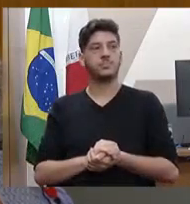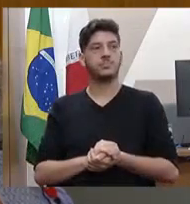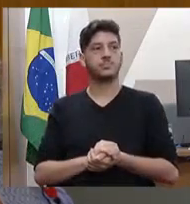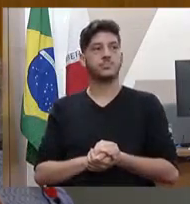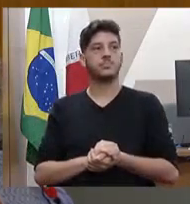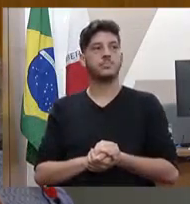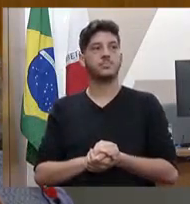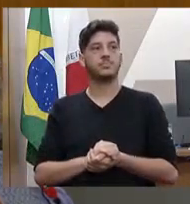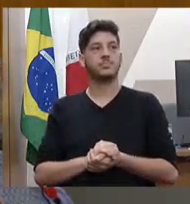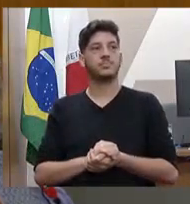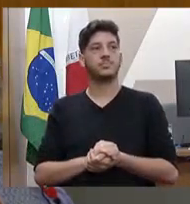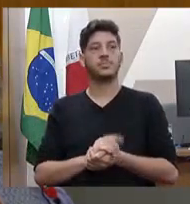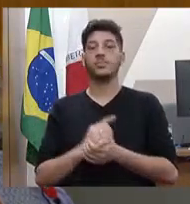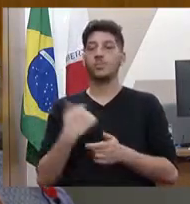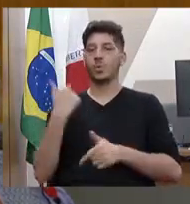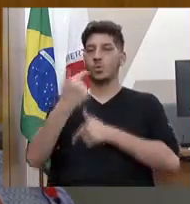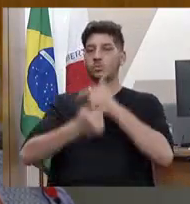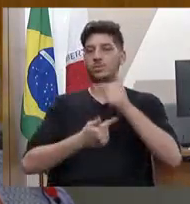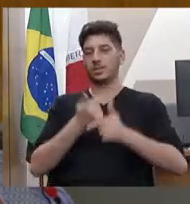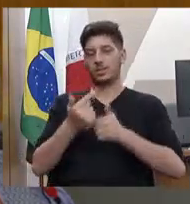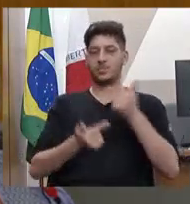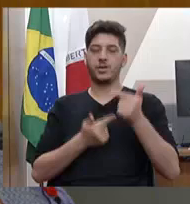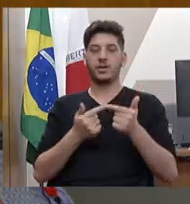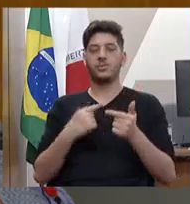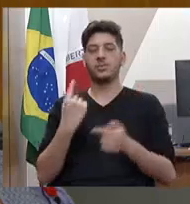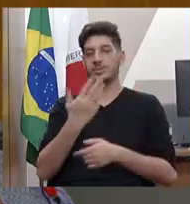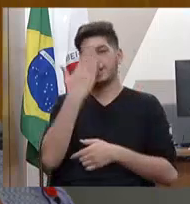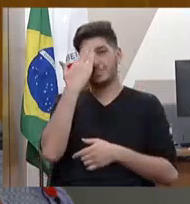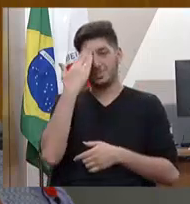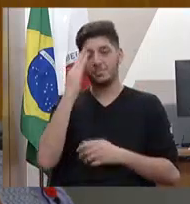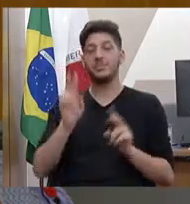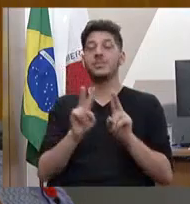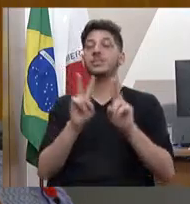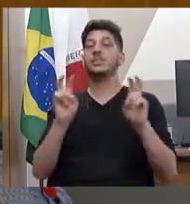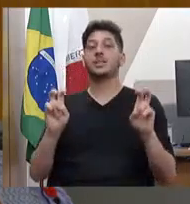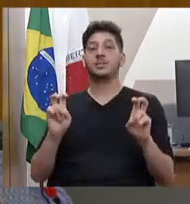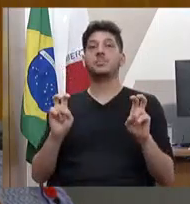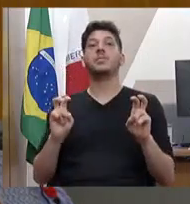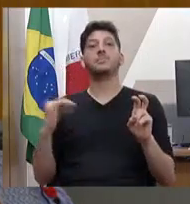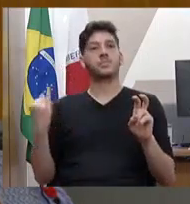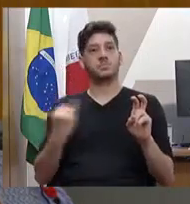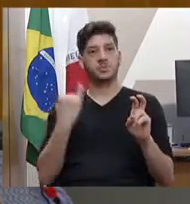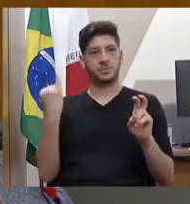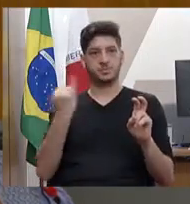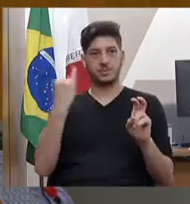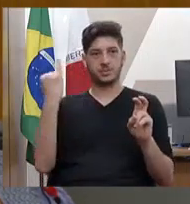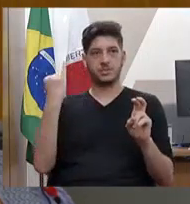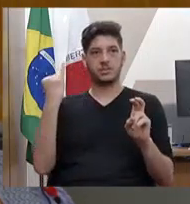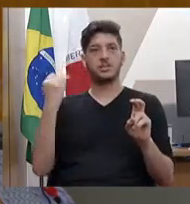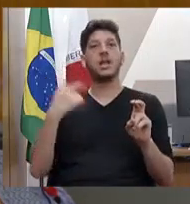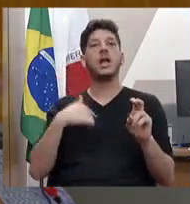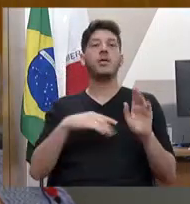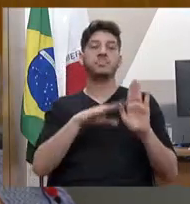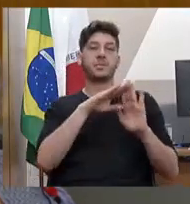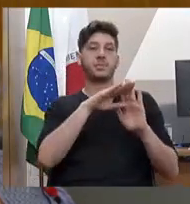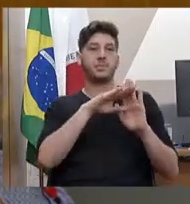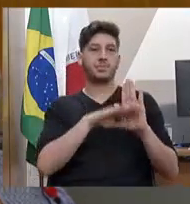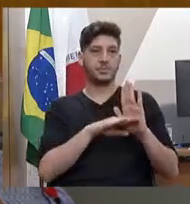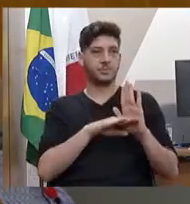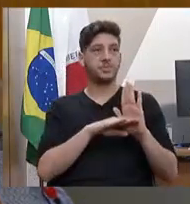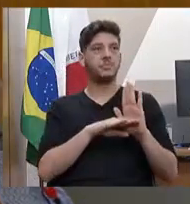na nossa atuação na assiste a gente sabe que esse é um assunto muito importante e vou listar para vocês